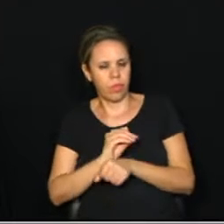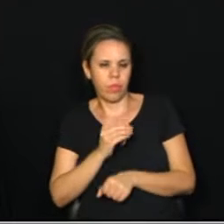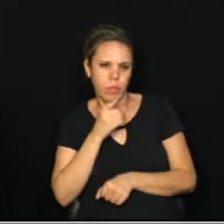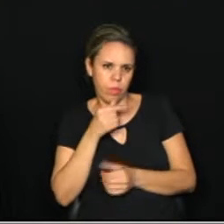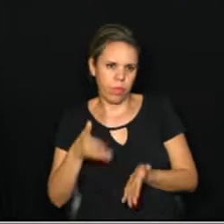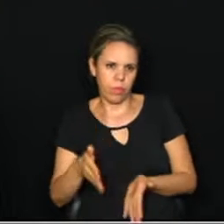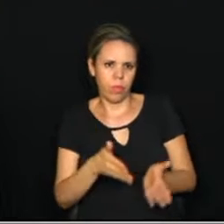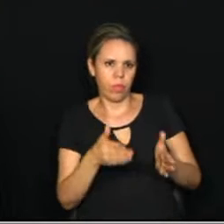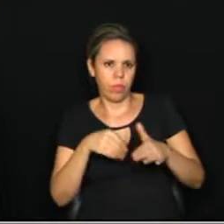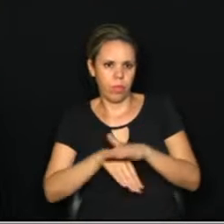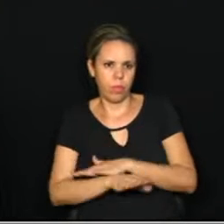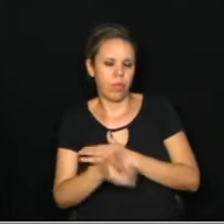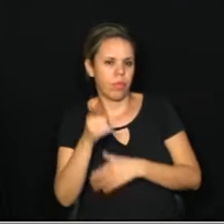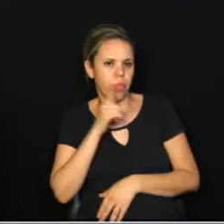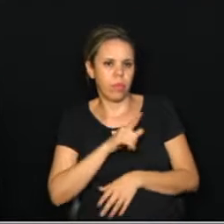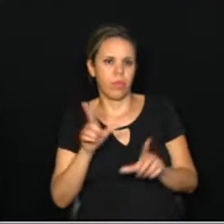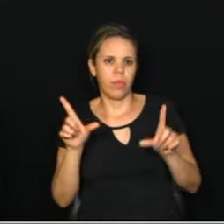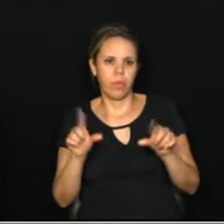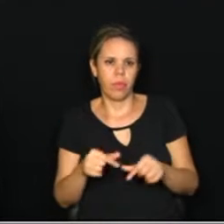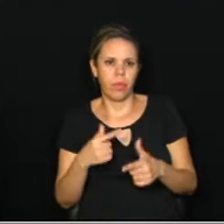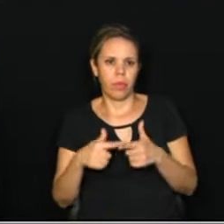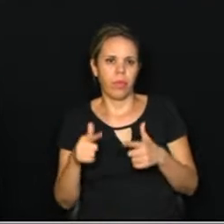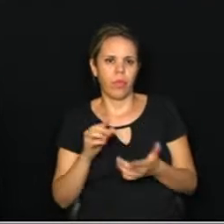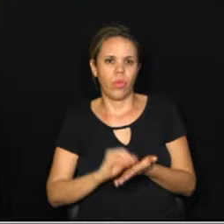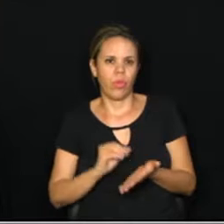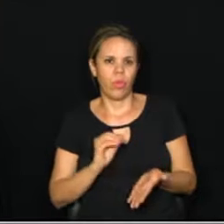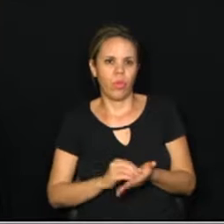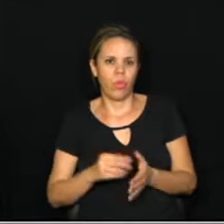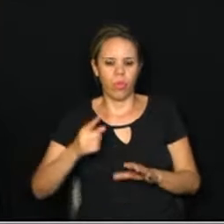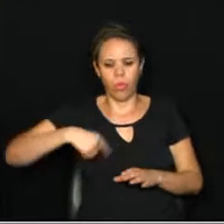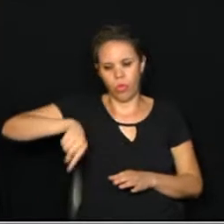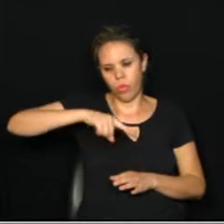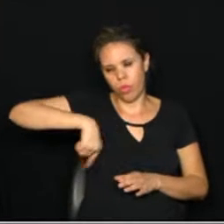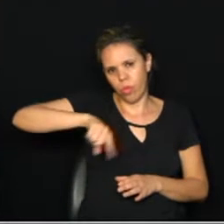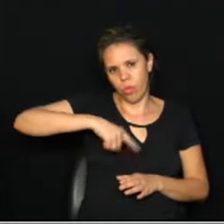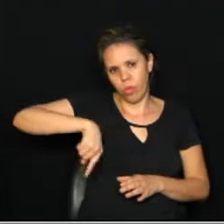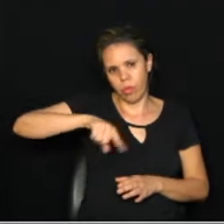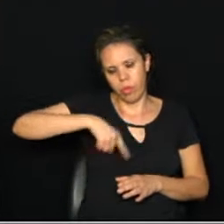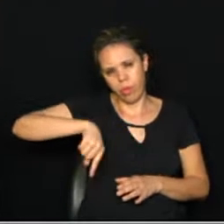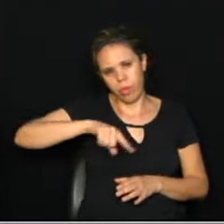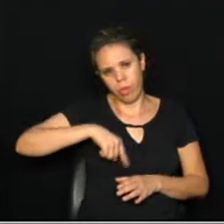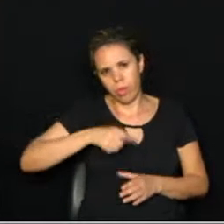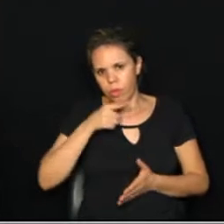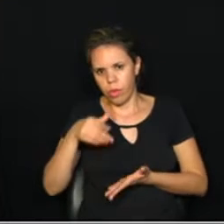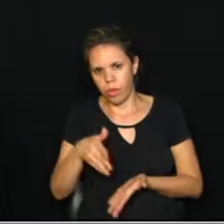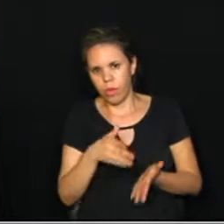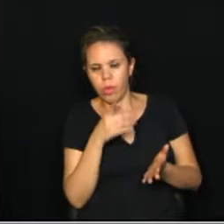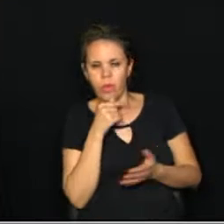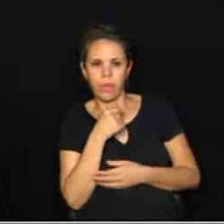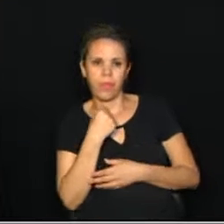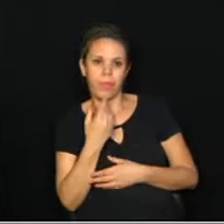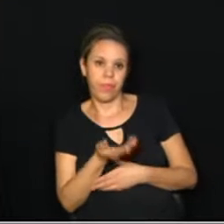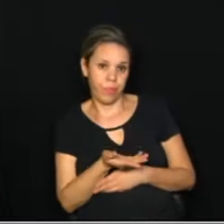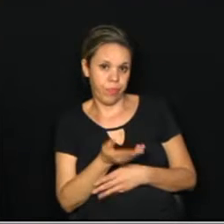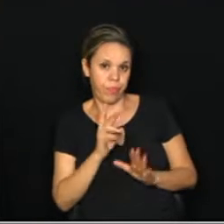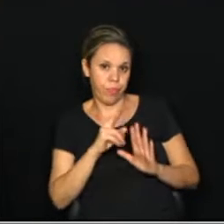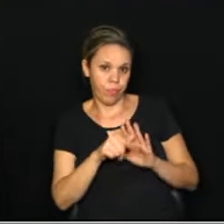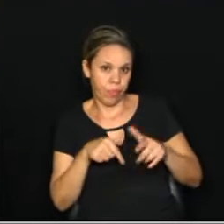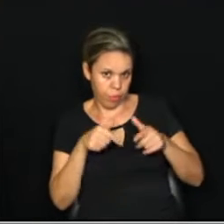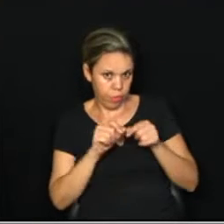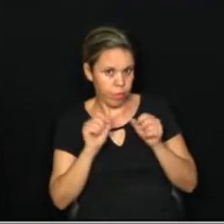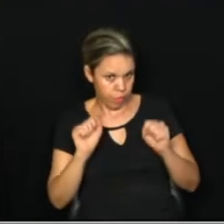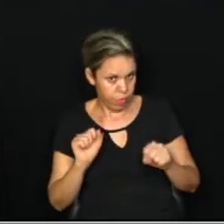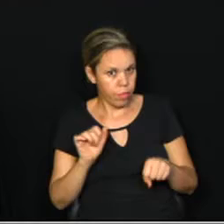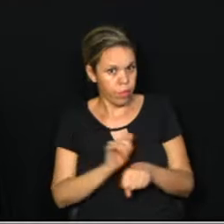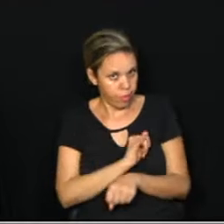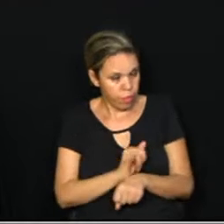freático, você minimiza os problemas de erosão, de assoreamento dos cursos d'água. Então, são uma série de ações